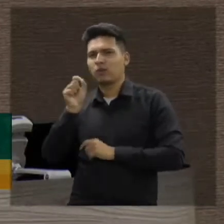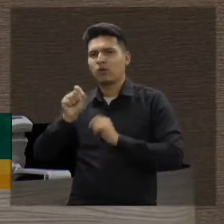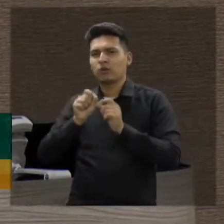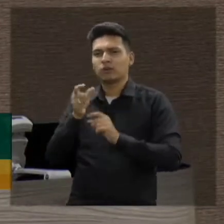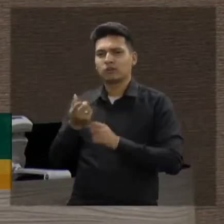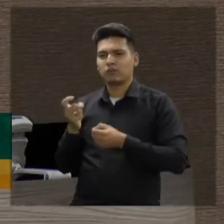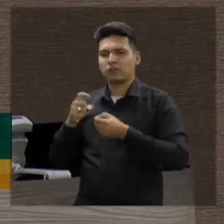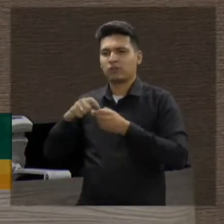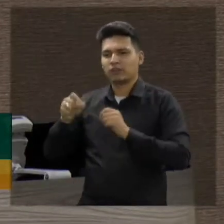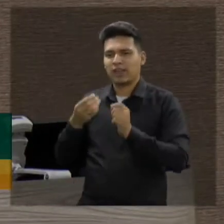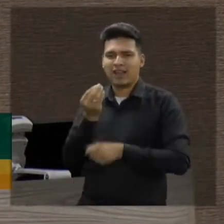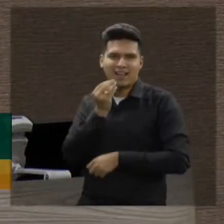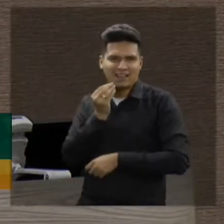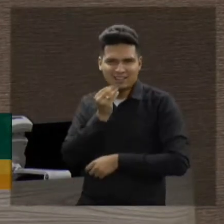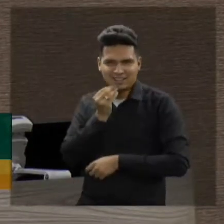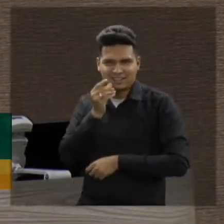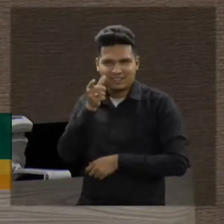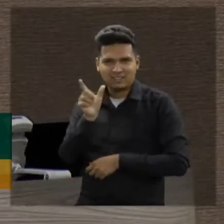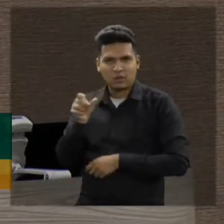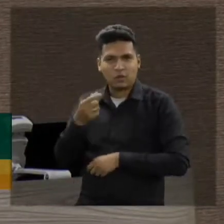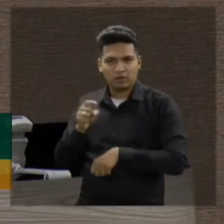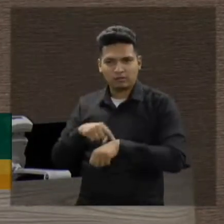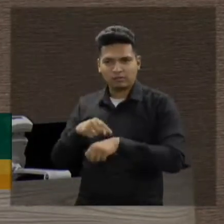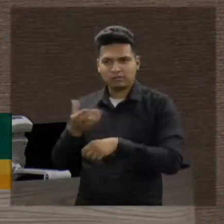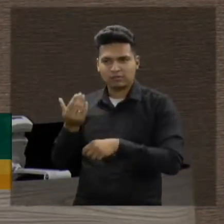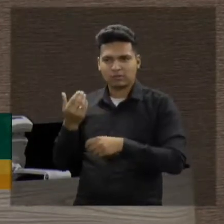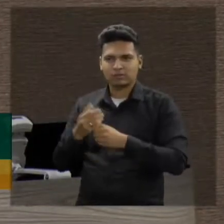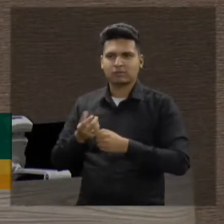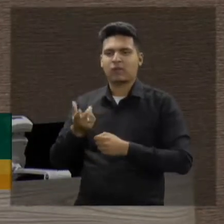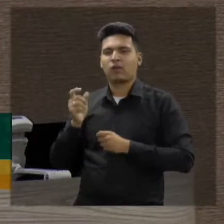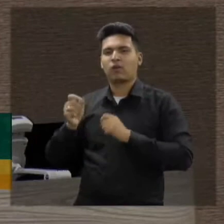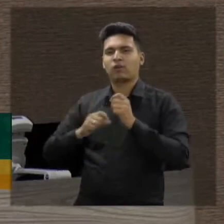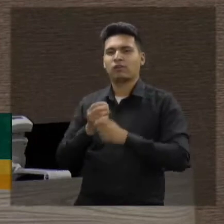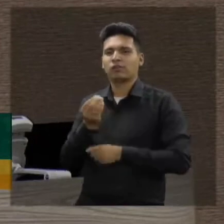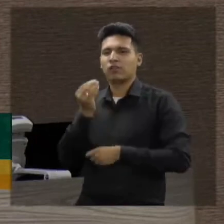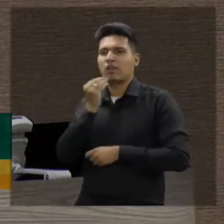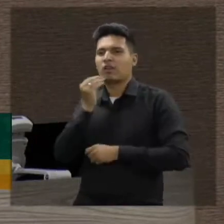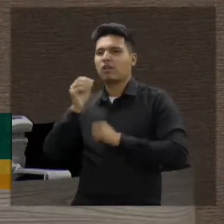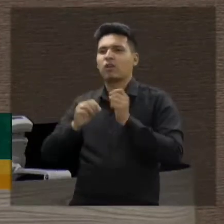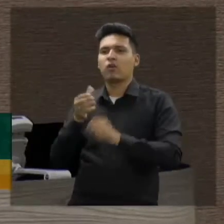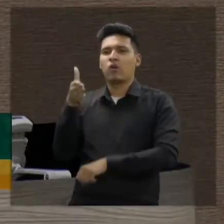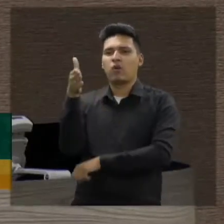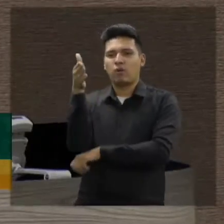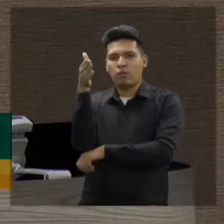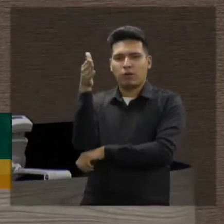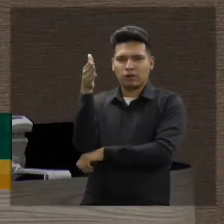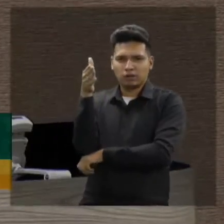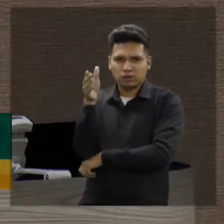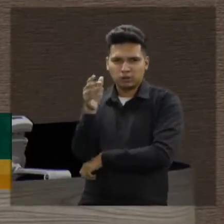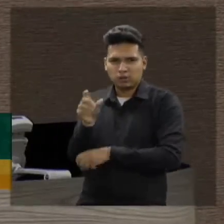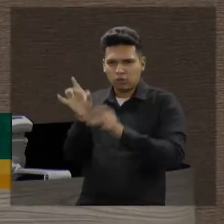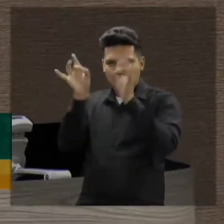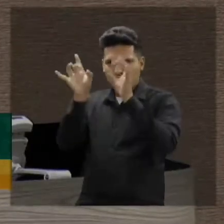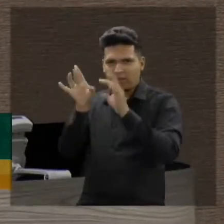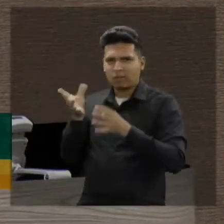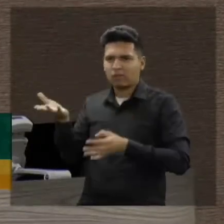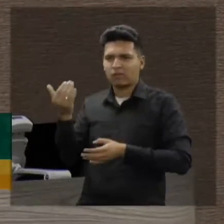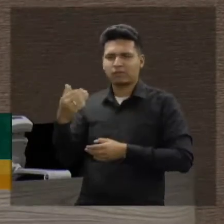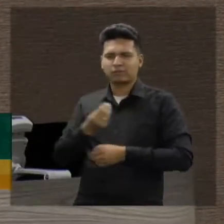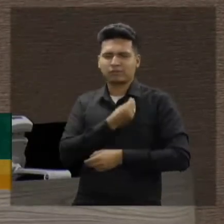volta aproveita o momento curte a vida toda quer motel de luxo vamos viver o